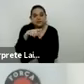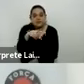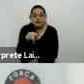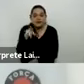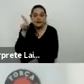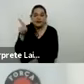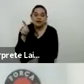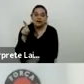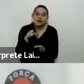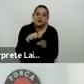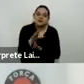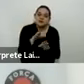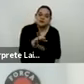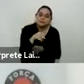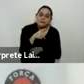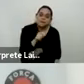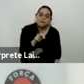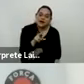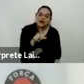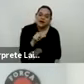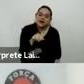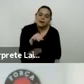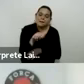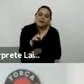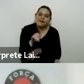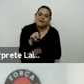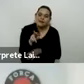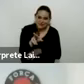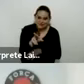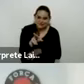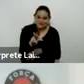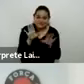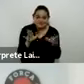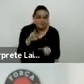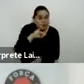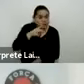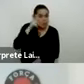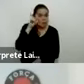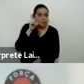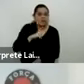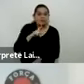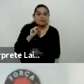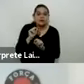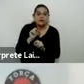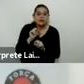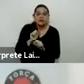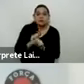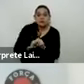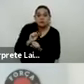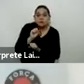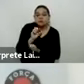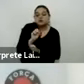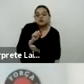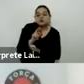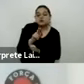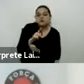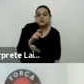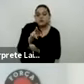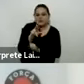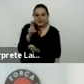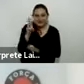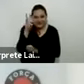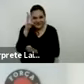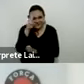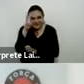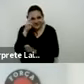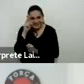Parlamentar. Nós tivemos ontem uma super terça com muitas notícias que interferem aqui no